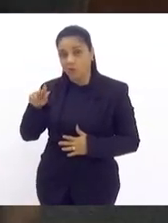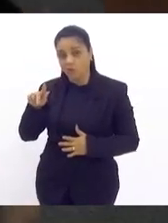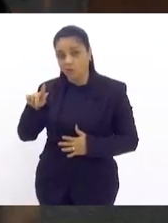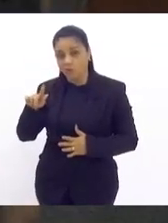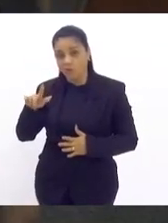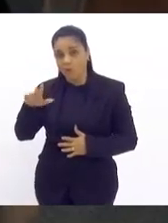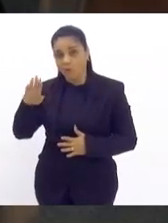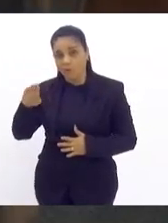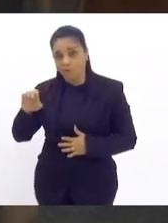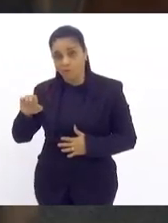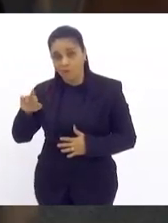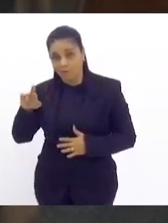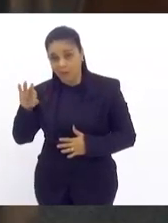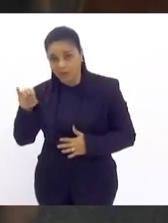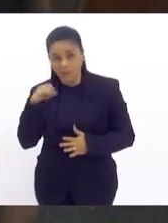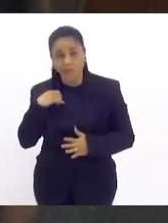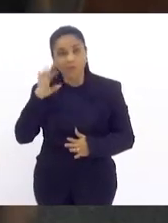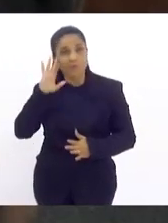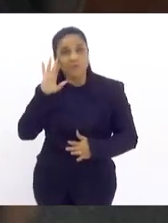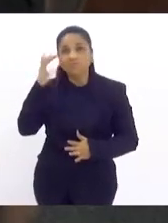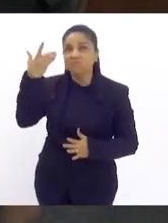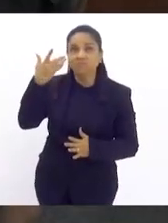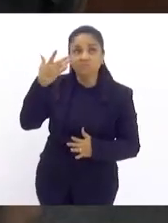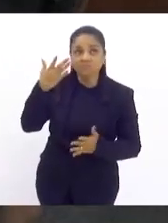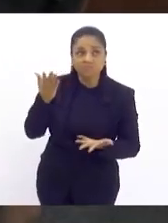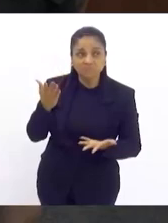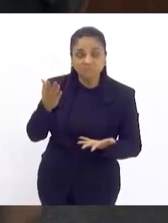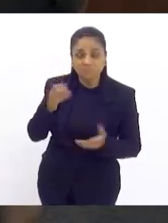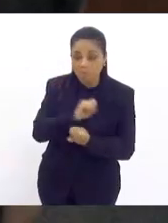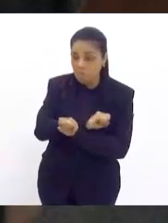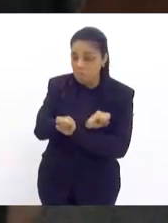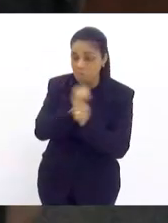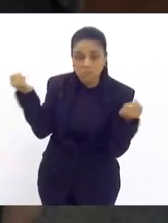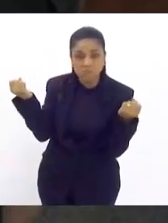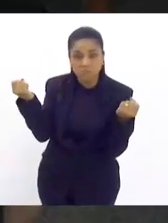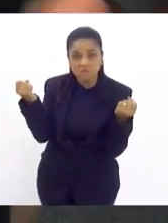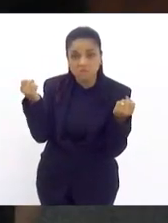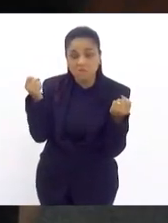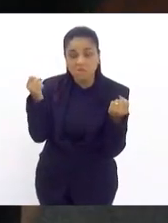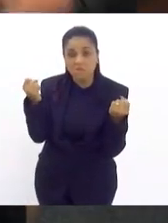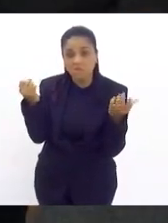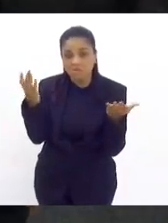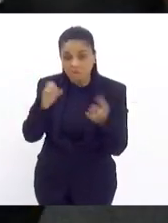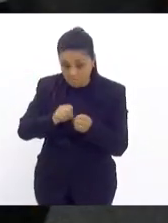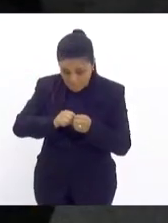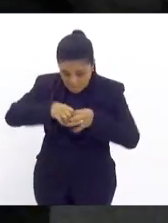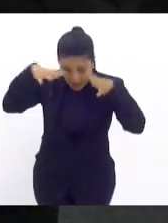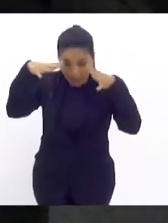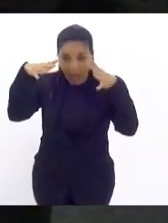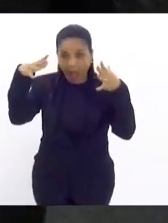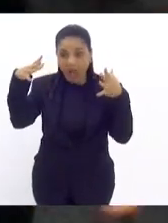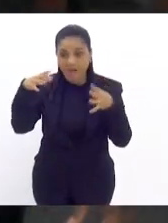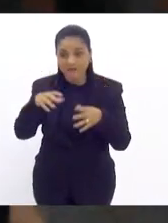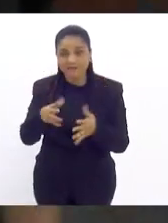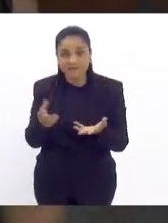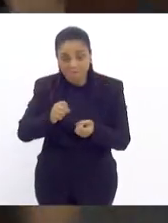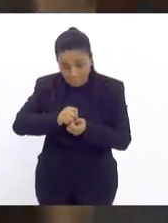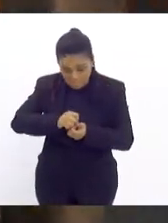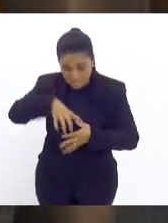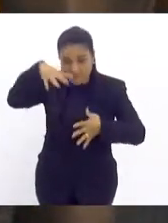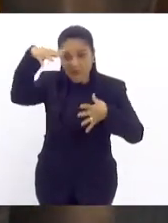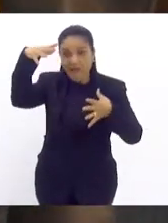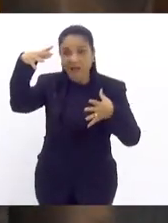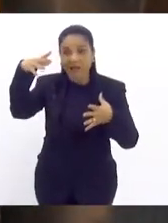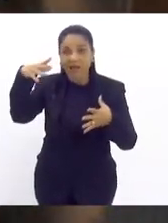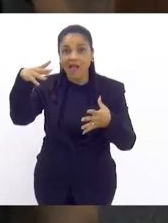decisão por um motivo impossível de montar por um milagre milagre esse operado